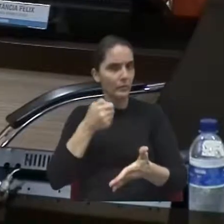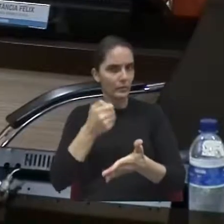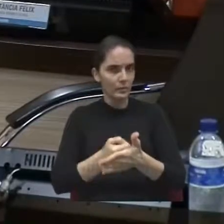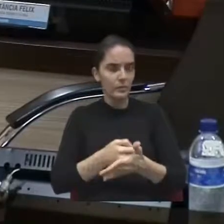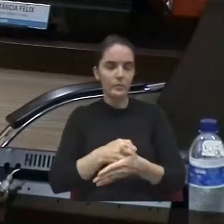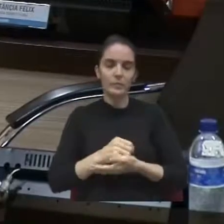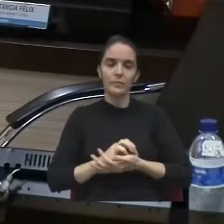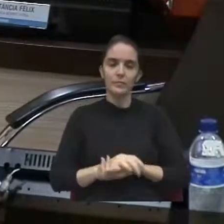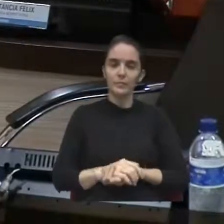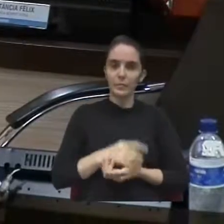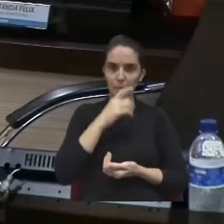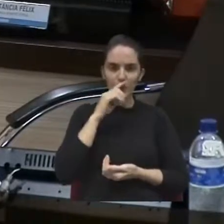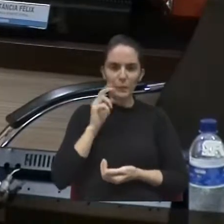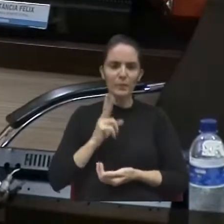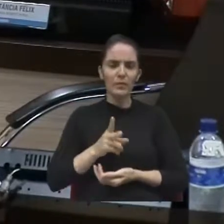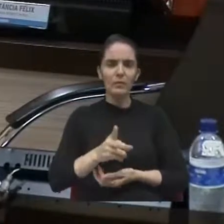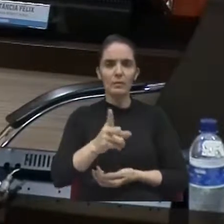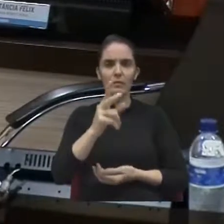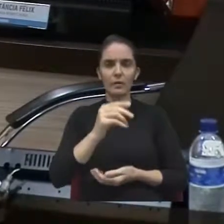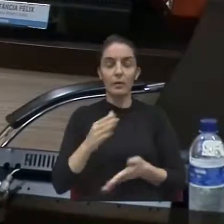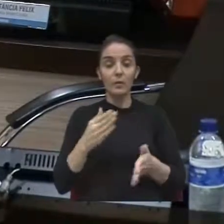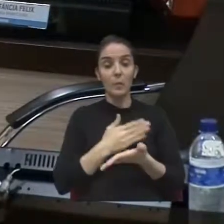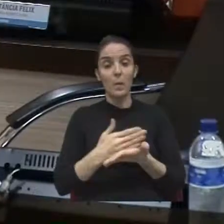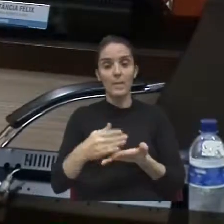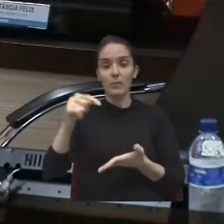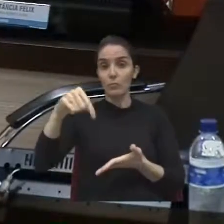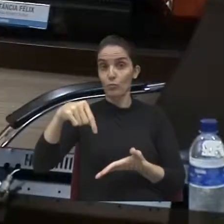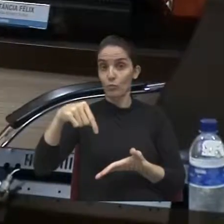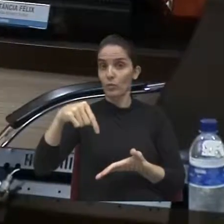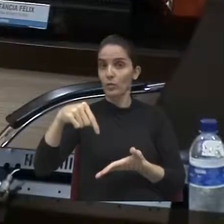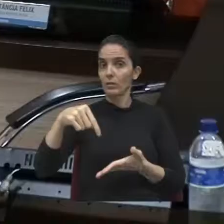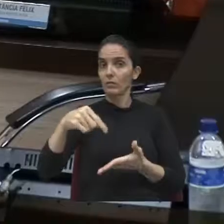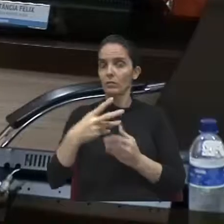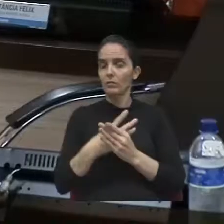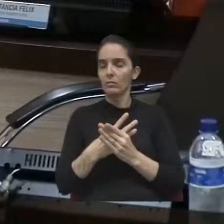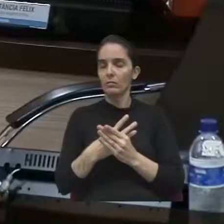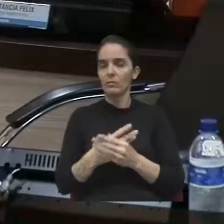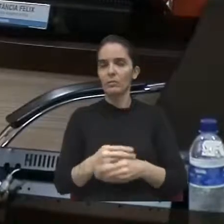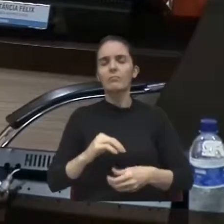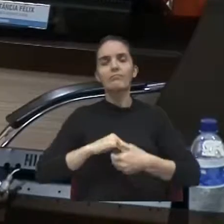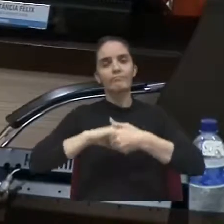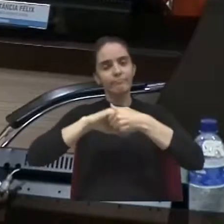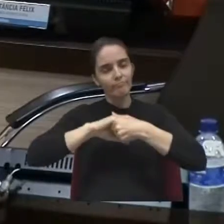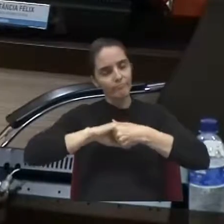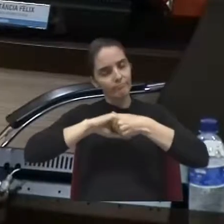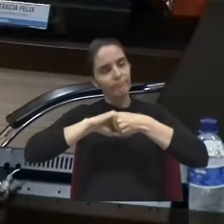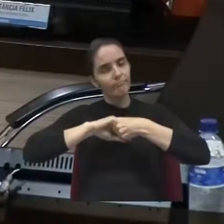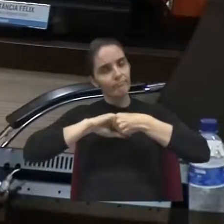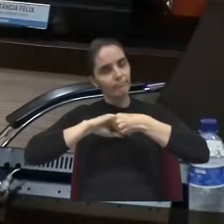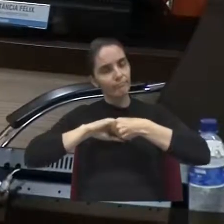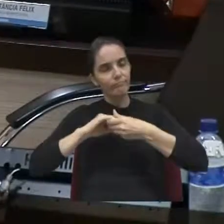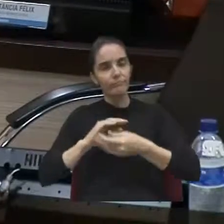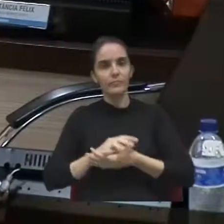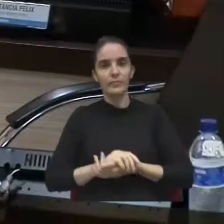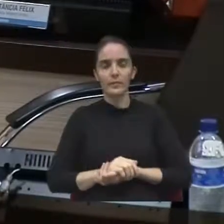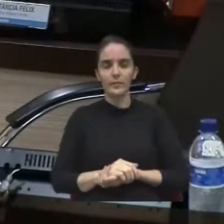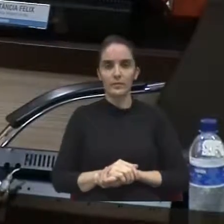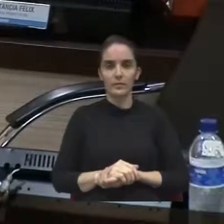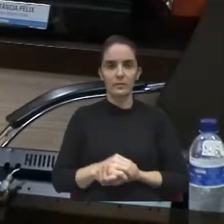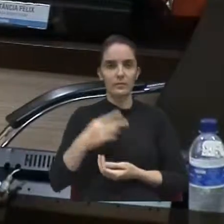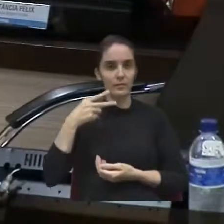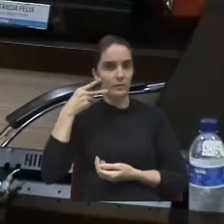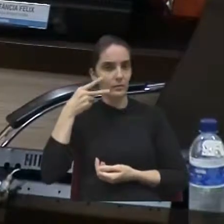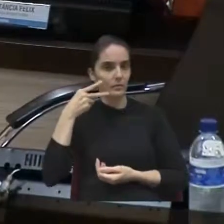dia que pisou nesta casa. E gostaria de parabenizá-lo. Às vezes é difícil para o vereador conseguir